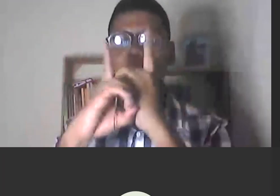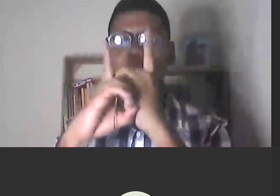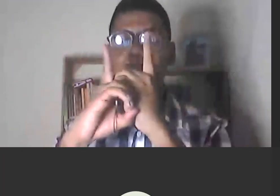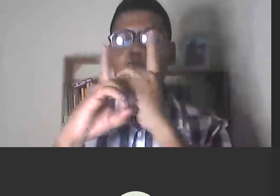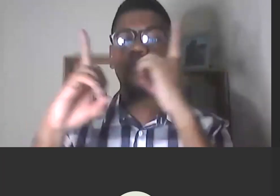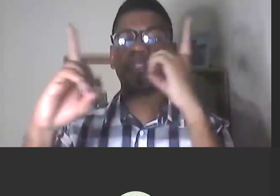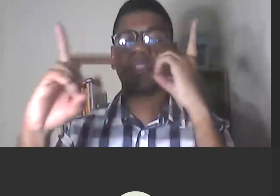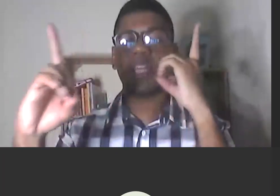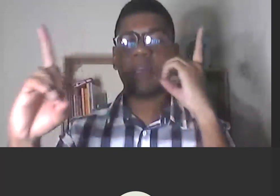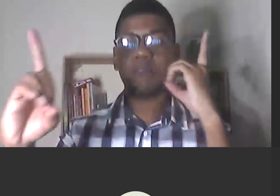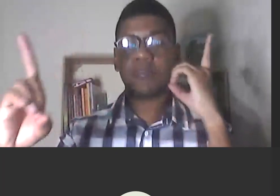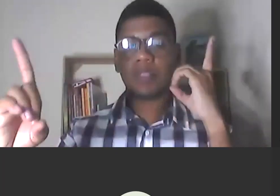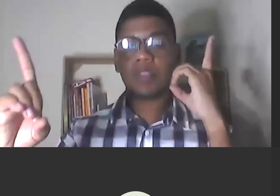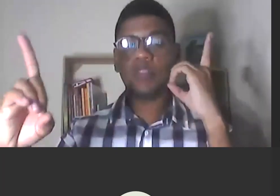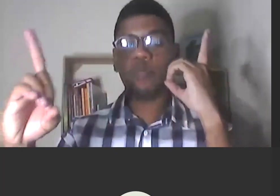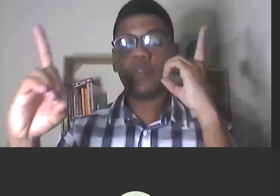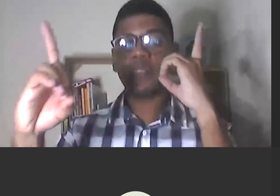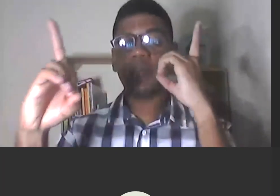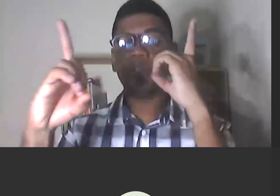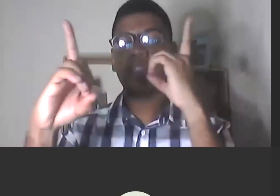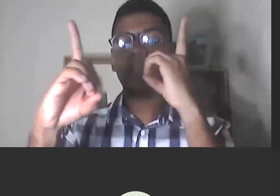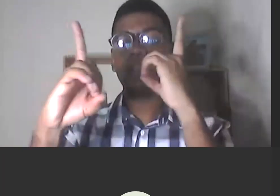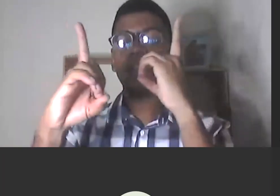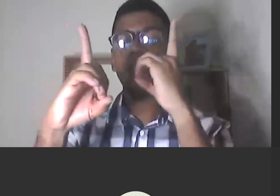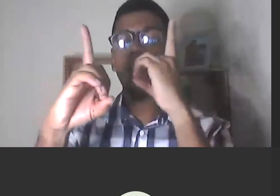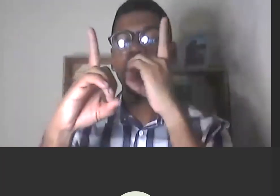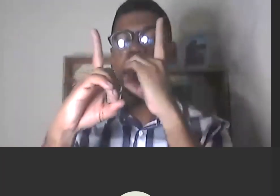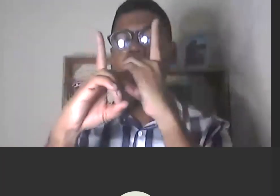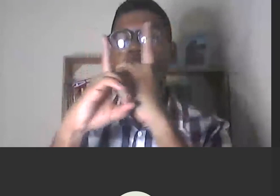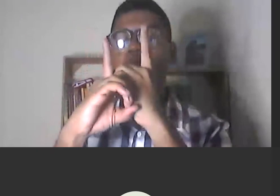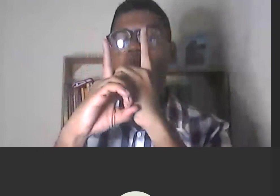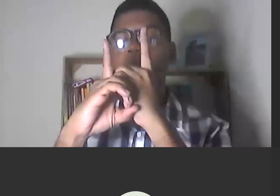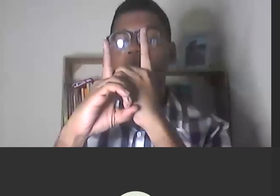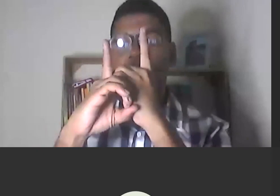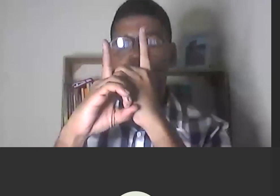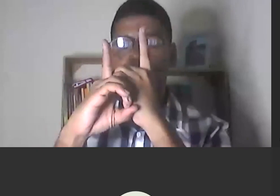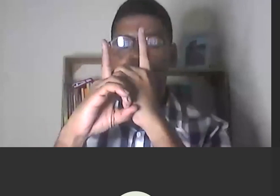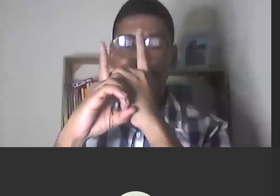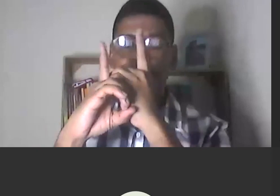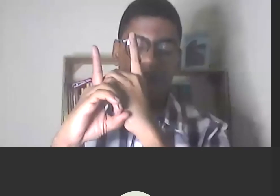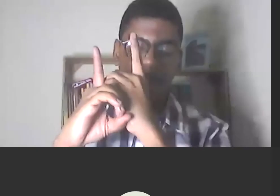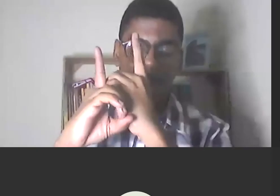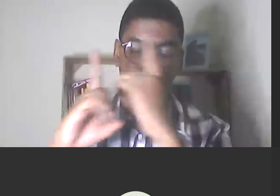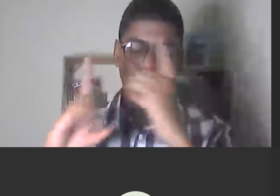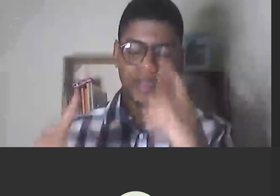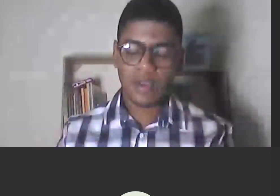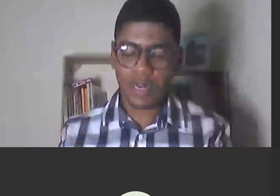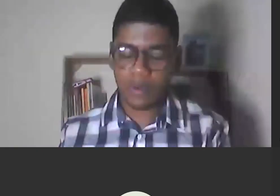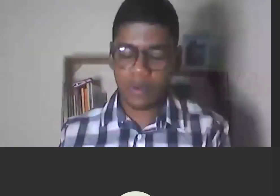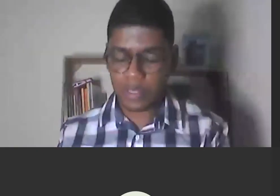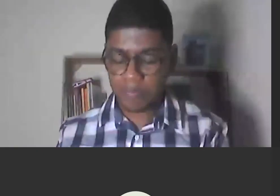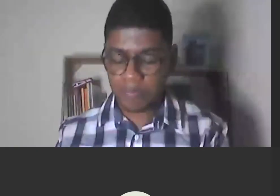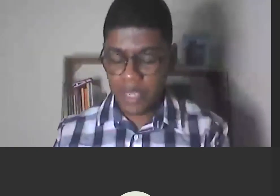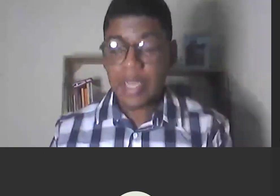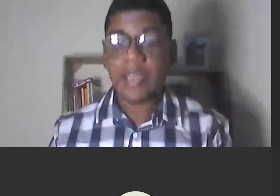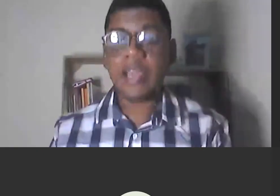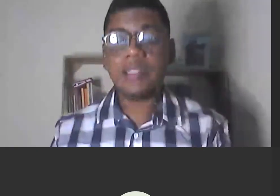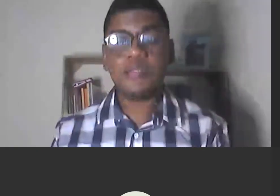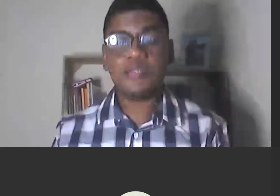uma da outra, tá? As duas em D e uma se aproxima da outra. Até encostarem uma na